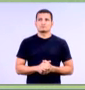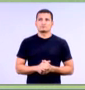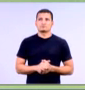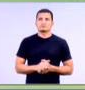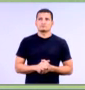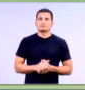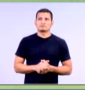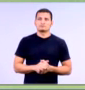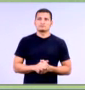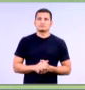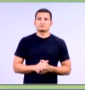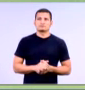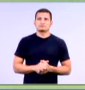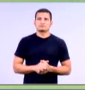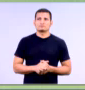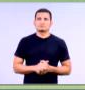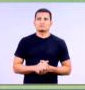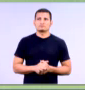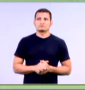Opa.